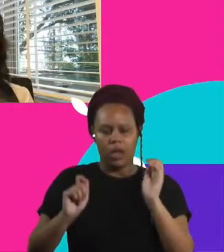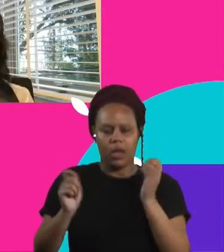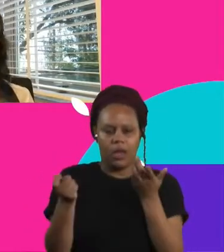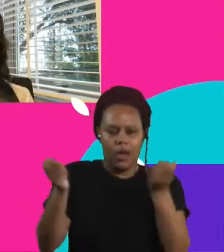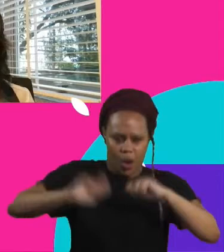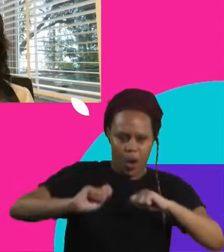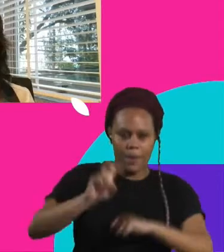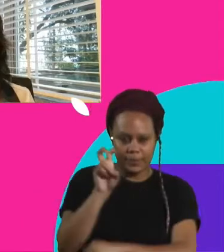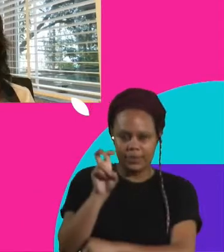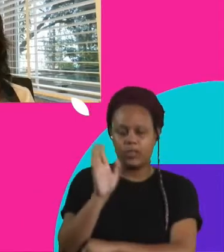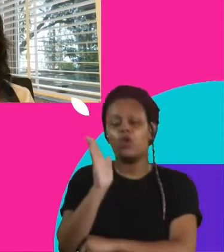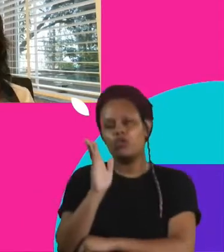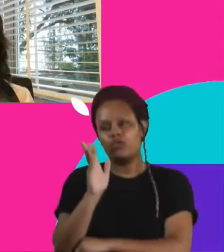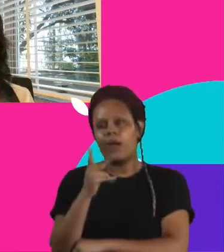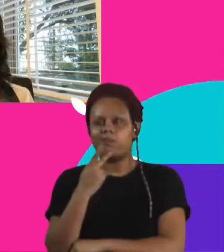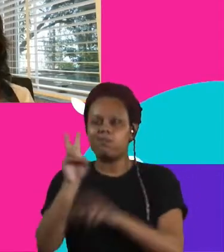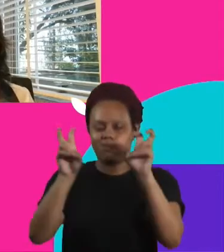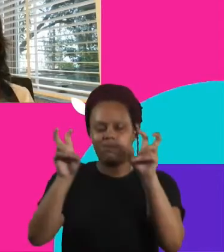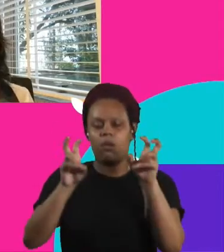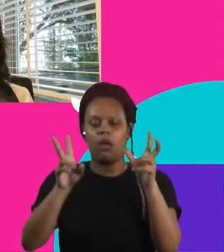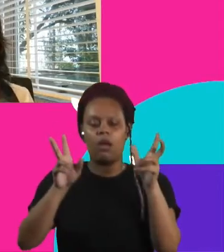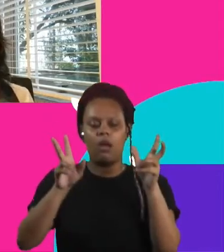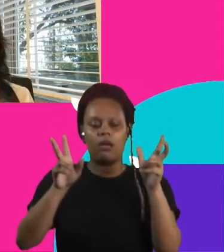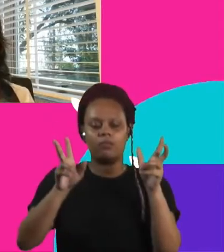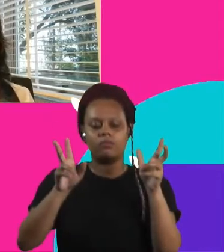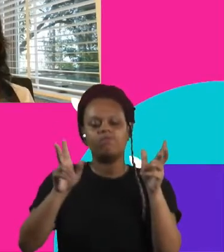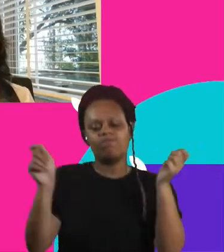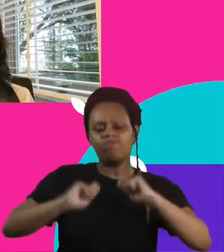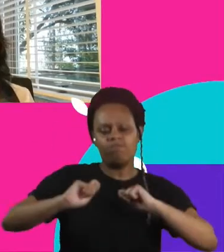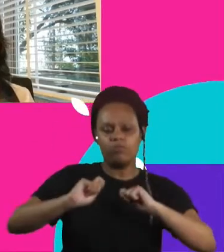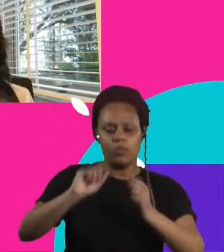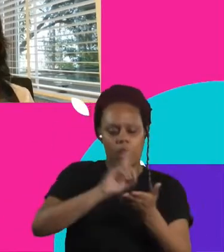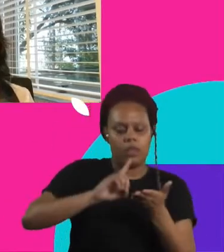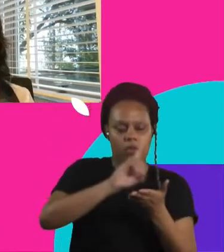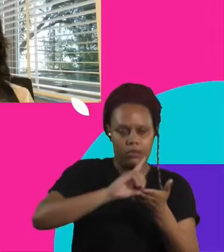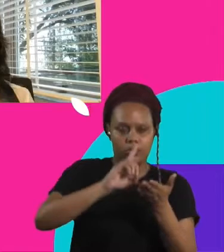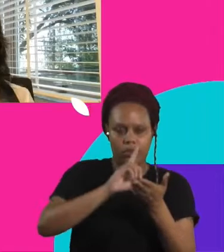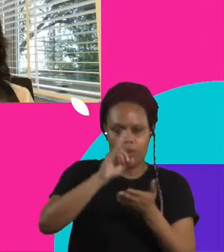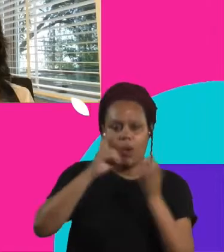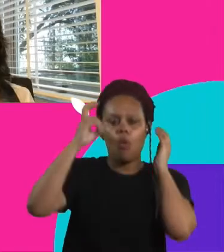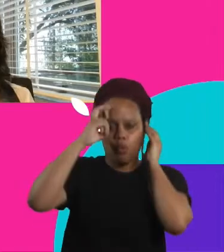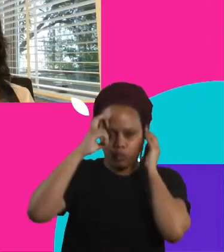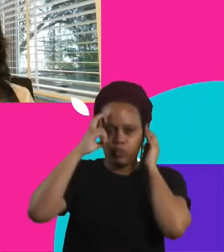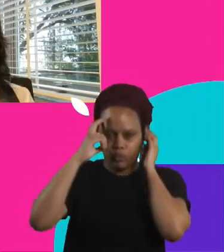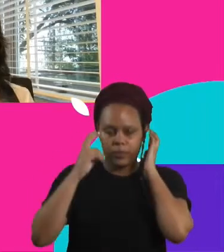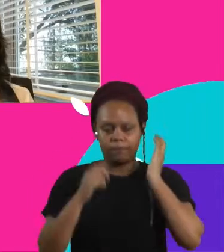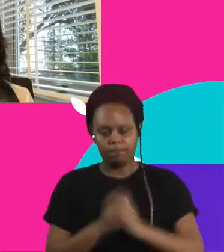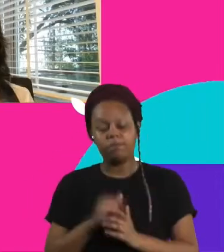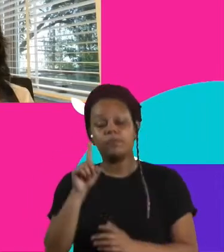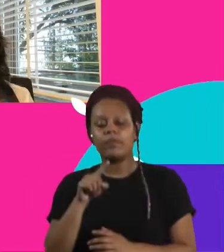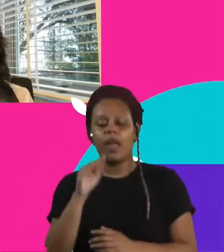de competência digital, alguns interpretam como a competência da cultura digital, que fala em